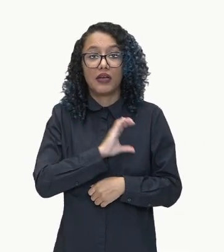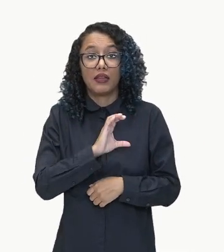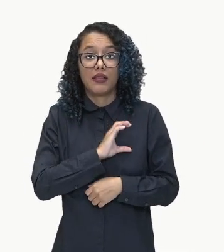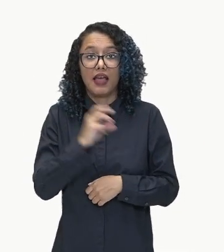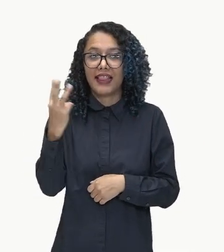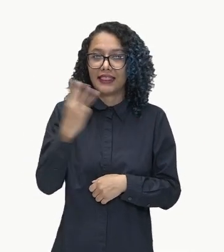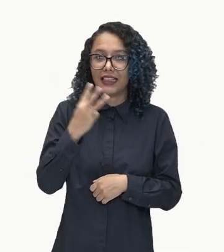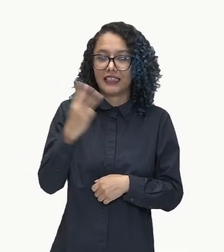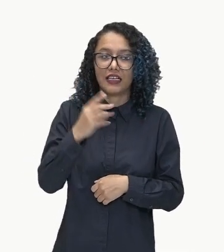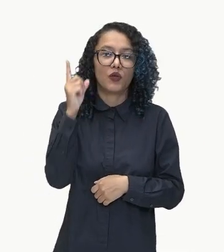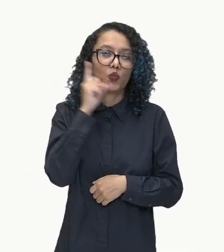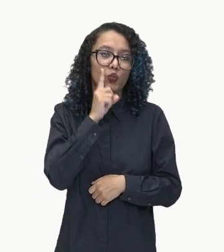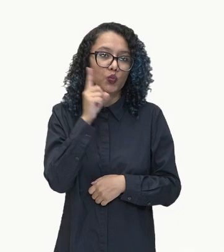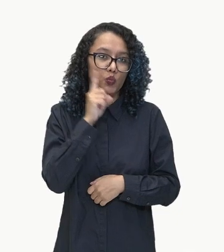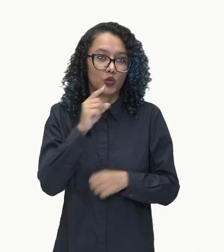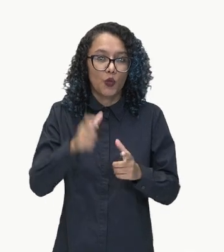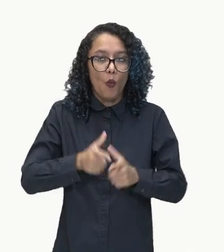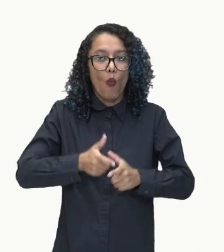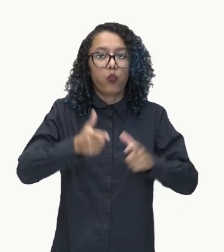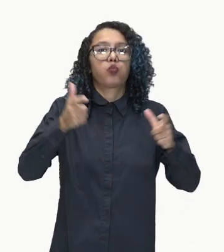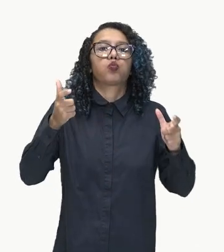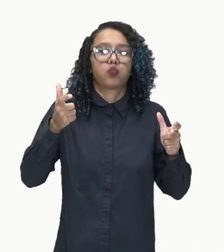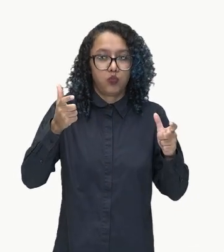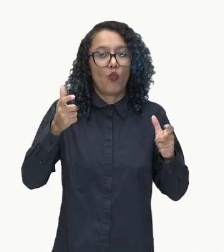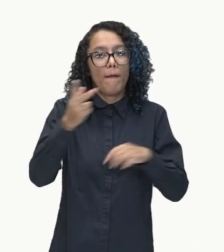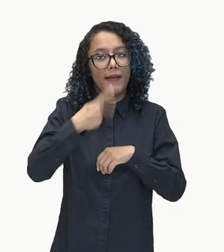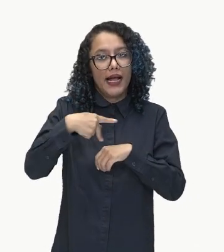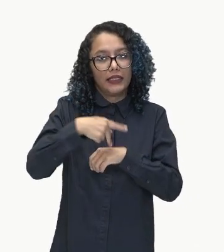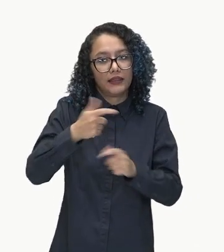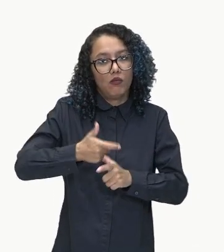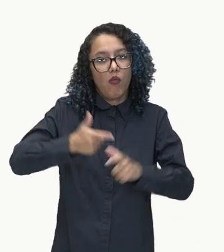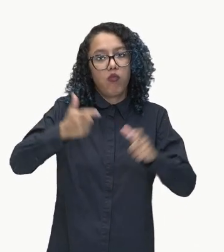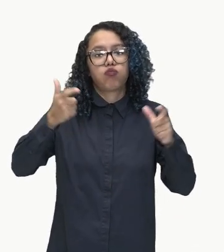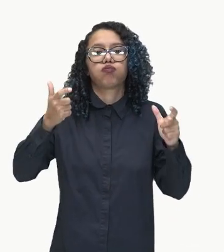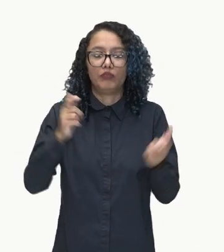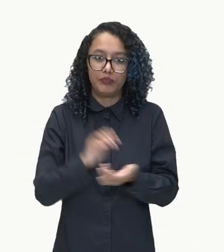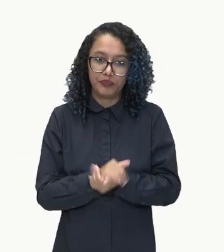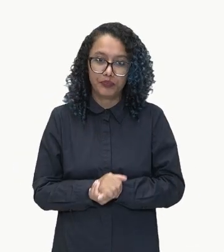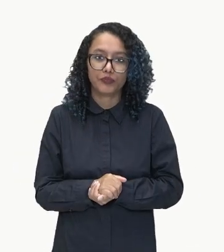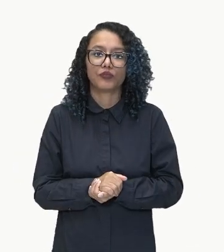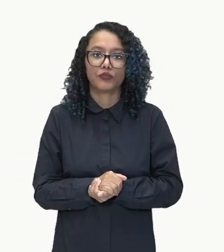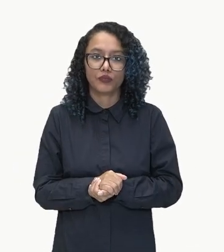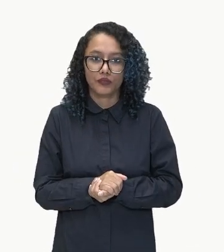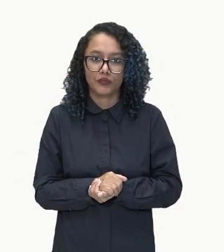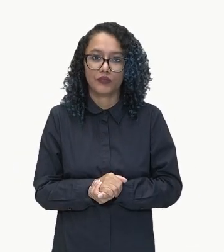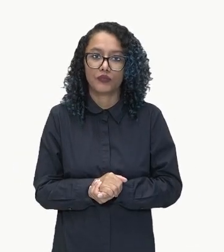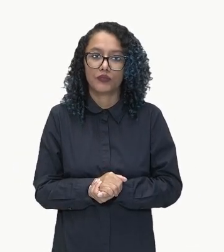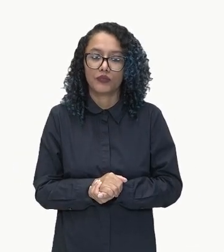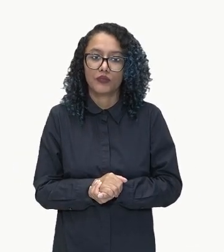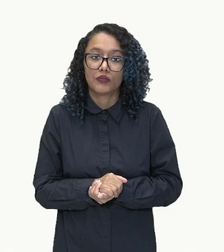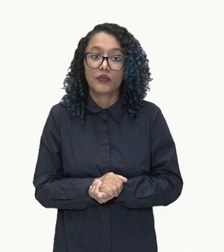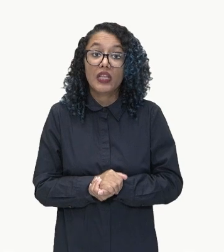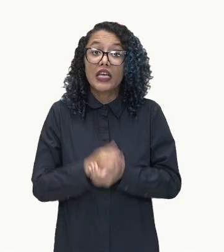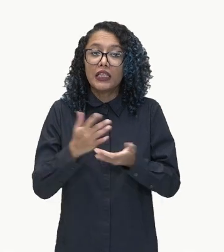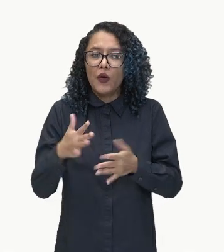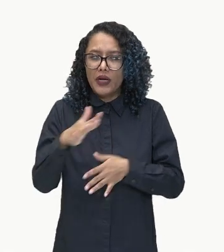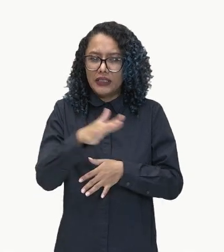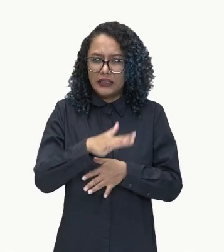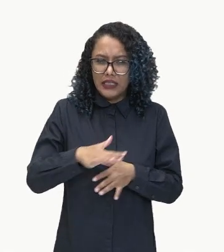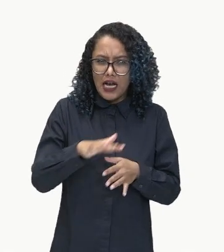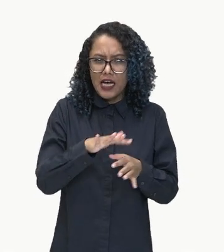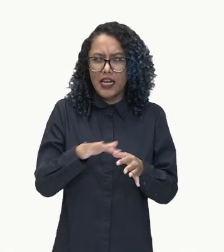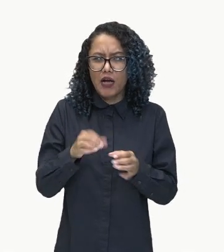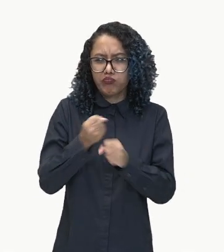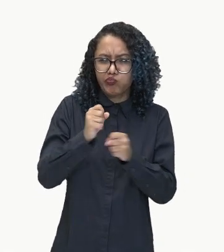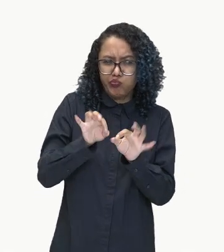os Estados Unidos. A área, né, que a gente vai verificar aí dessa extensão territorial dos Estados Unidos